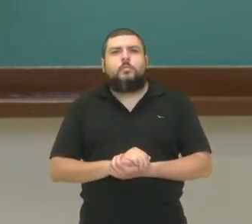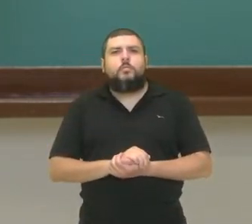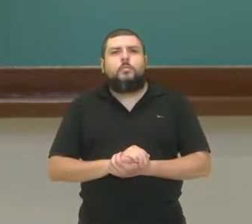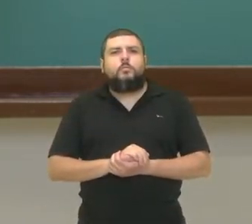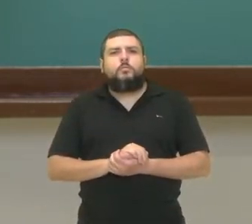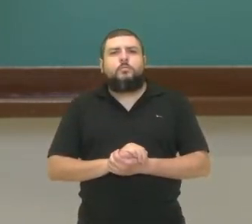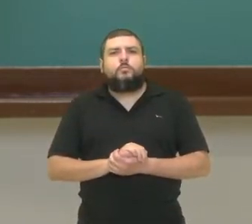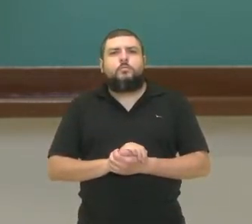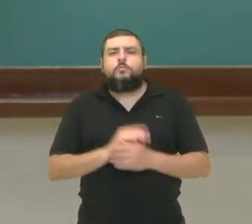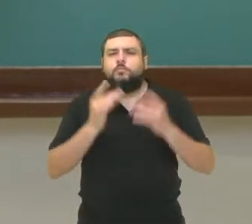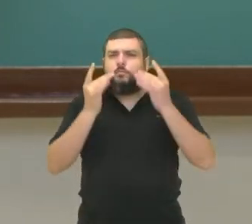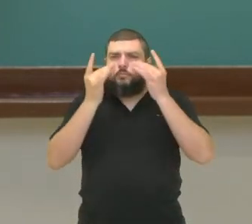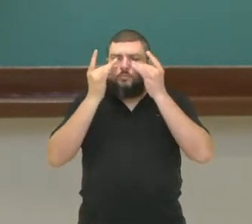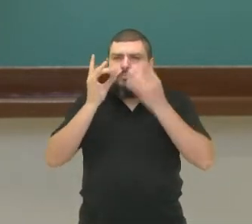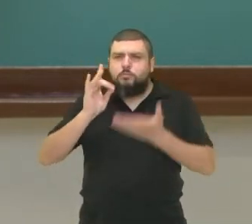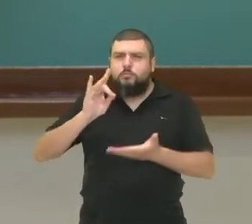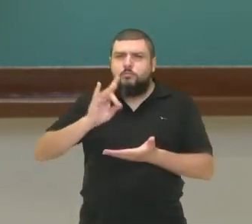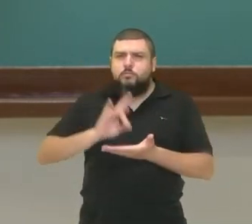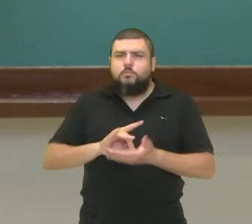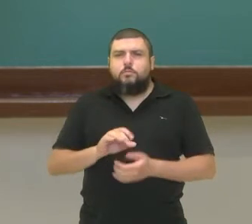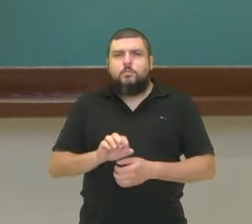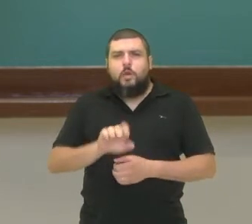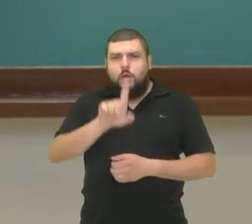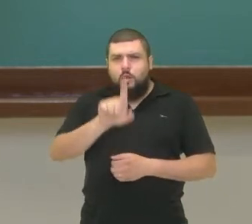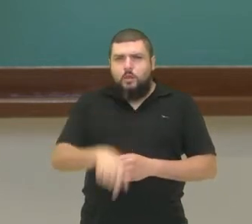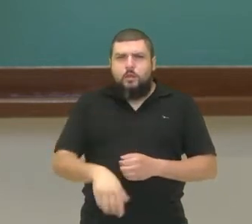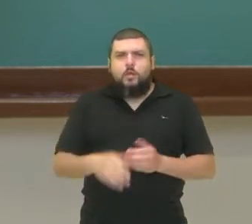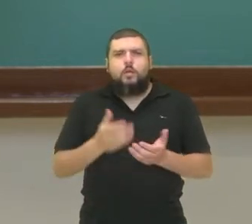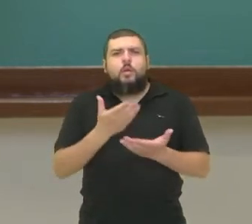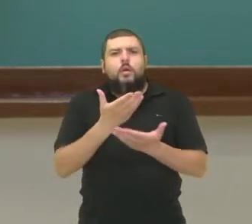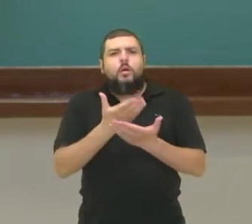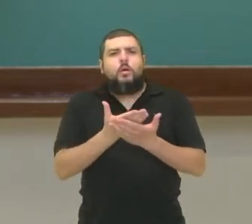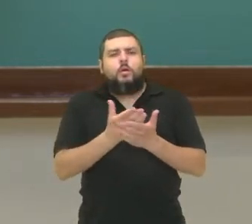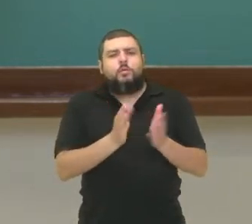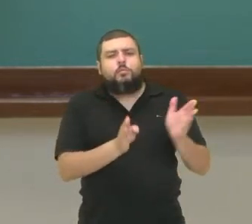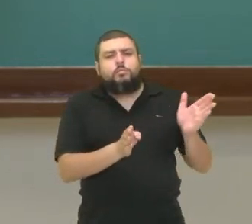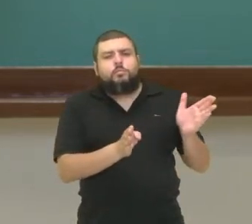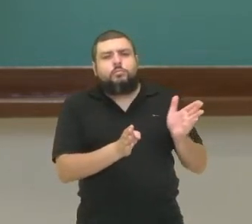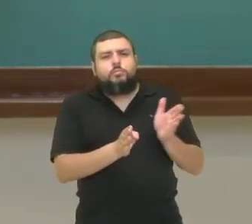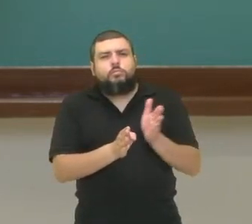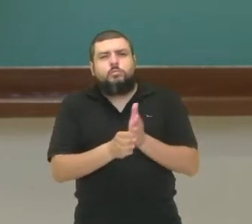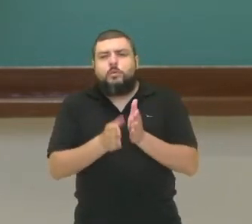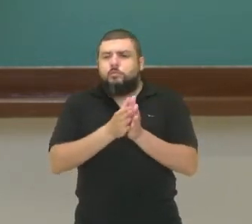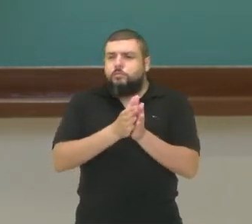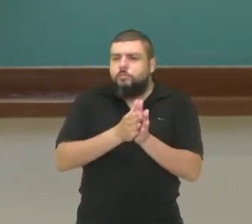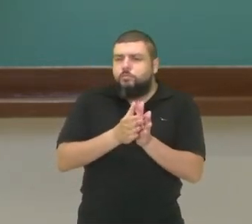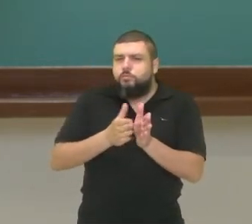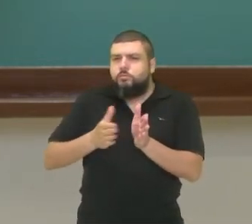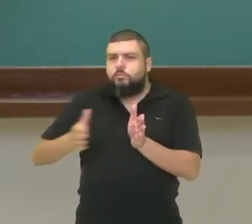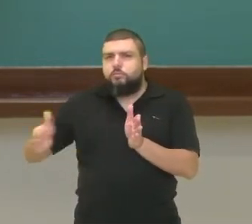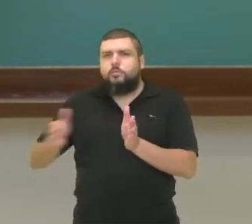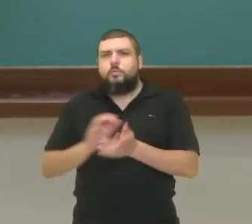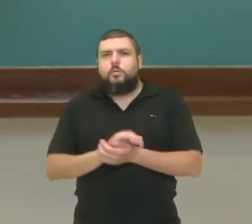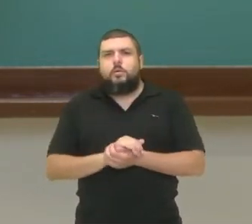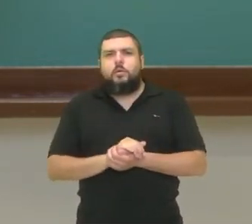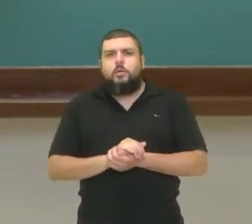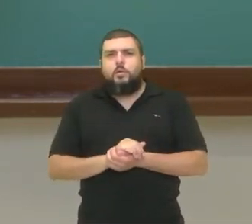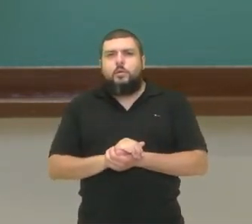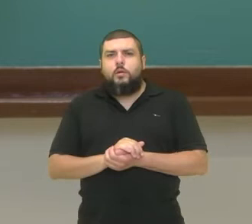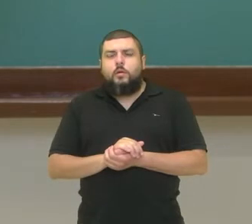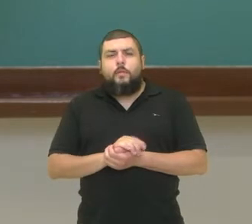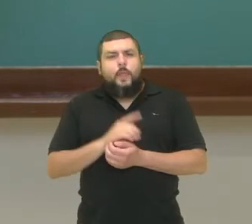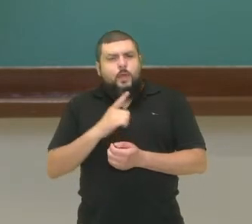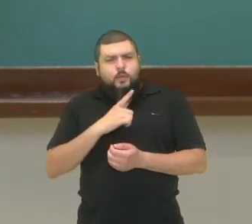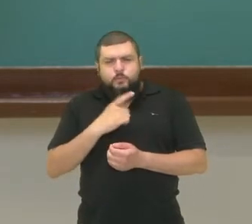dará a oportunidade de ter um ciclo de aulas falando sobre esse tema, porque ele é muito relevante, ele é próximo da nossa época